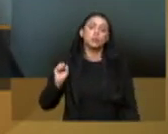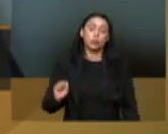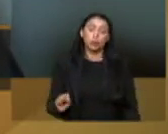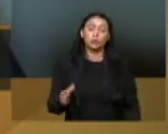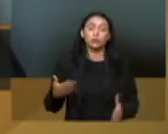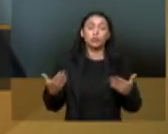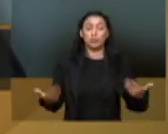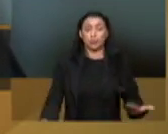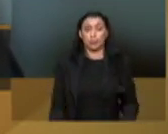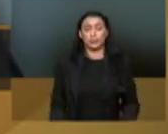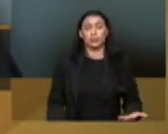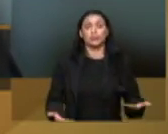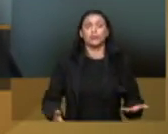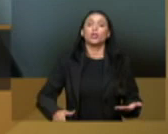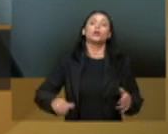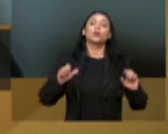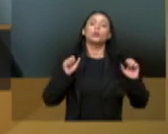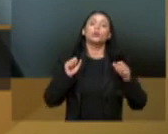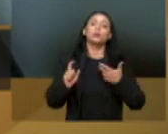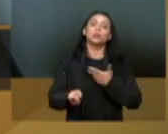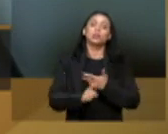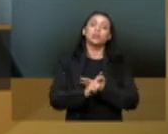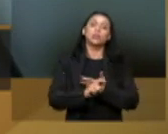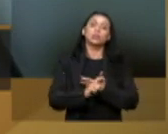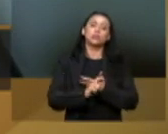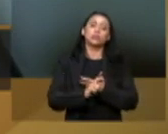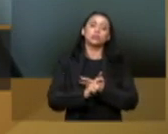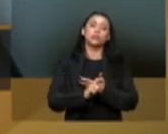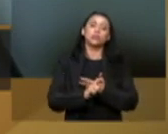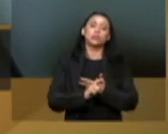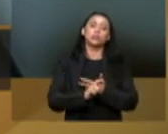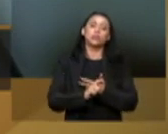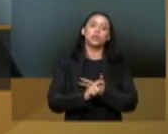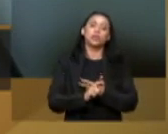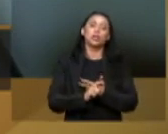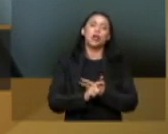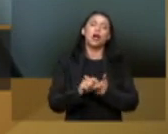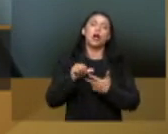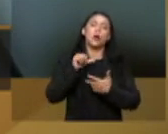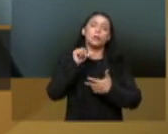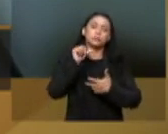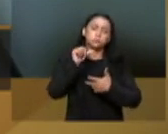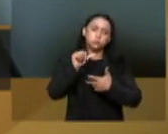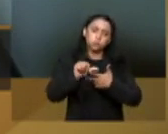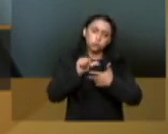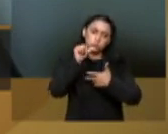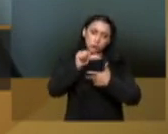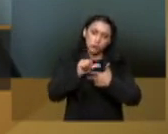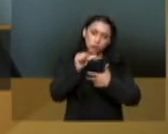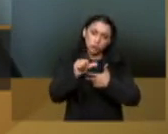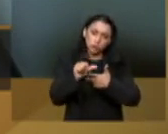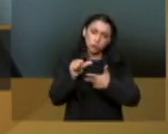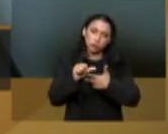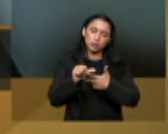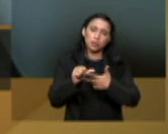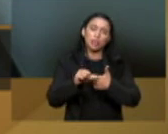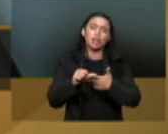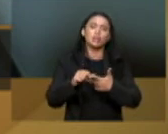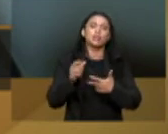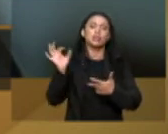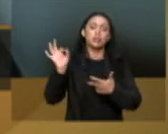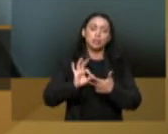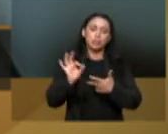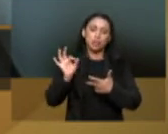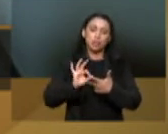11.727/2008. Isto é, o Poder Executivo, ao mexer nas alíquotas da contribuição ao